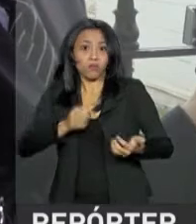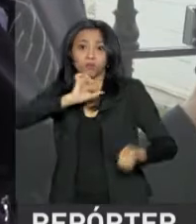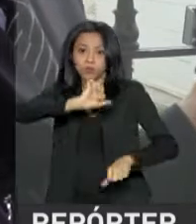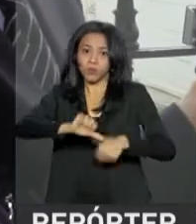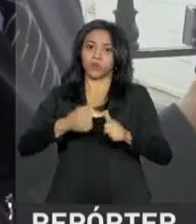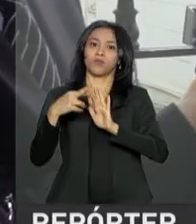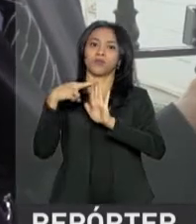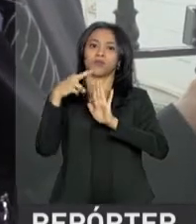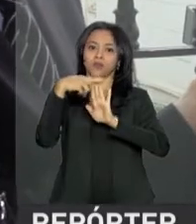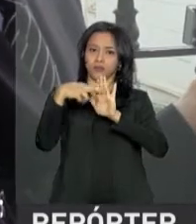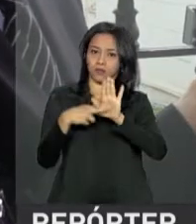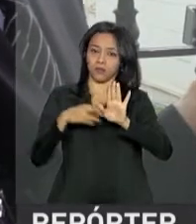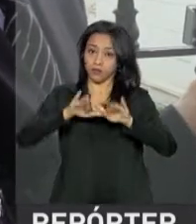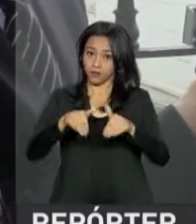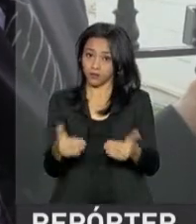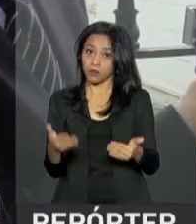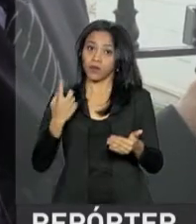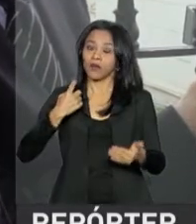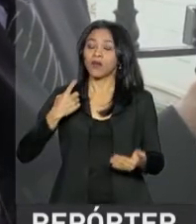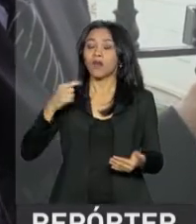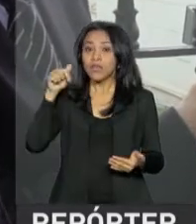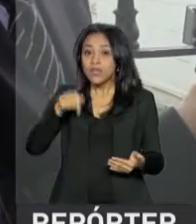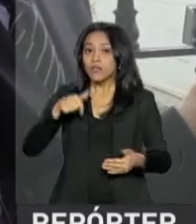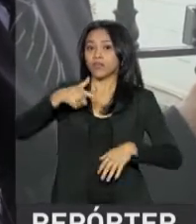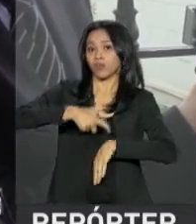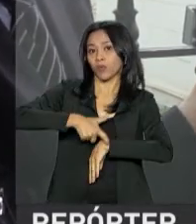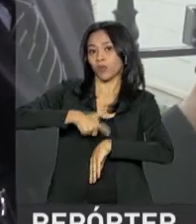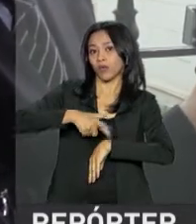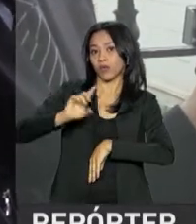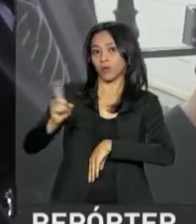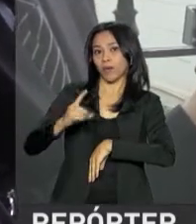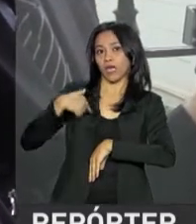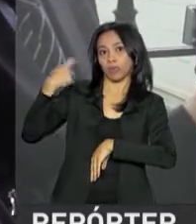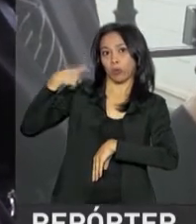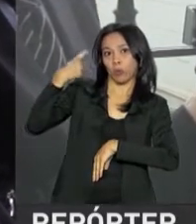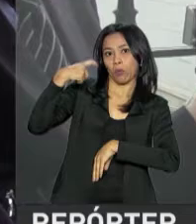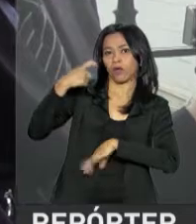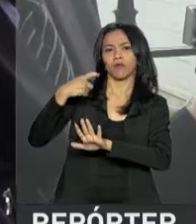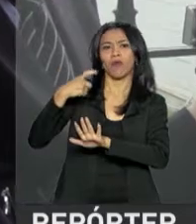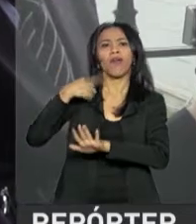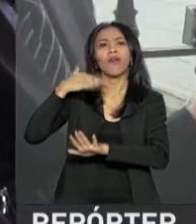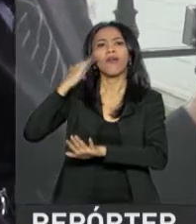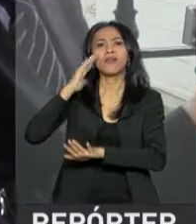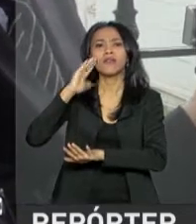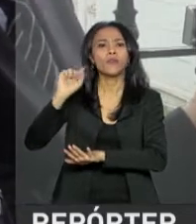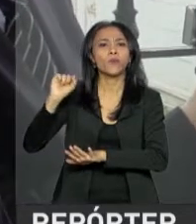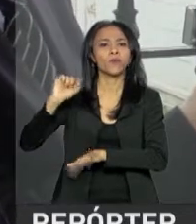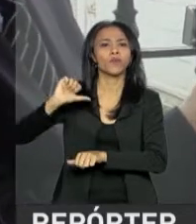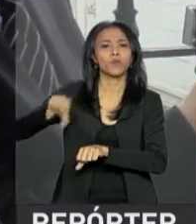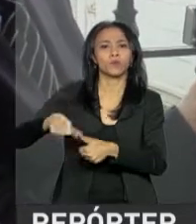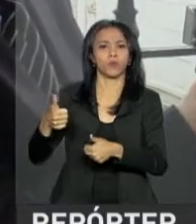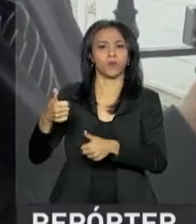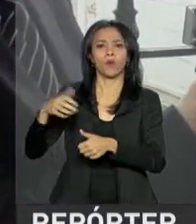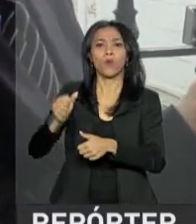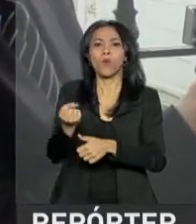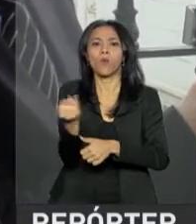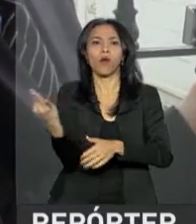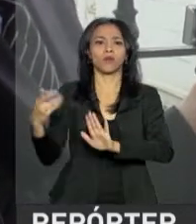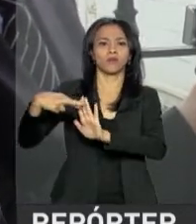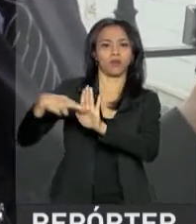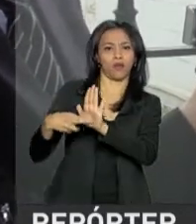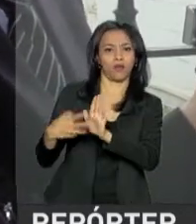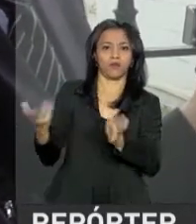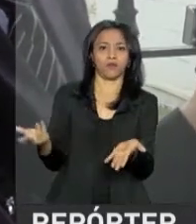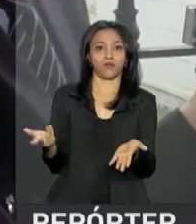completamente. Então este momento não é de dizer se estou preocupado ou não, é de entender o que foi feito aqui. Não é uma